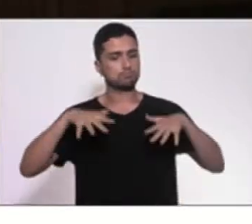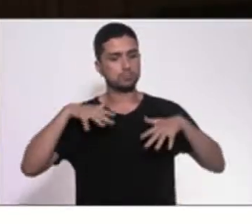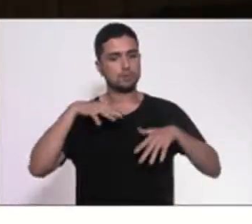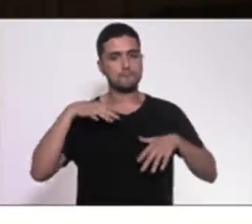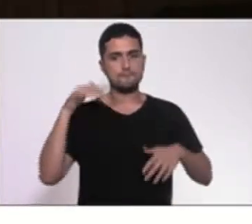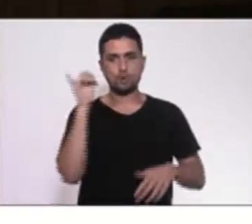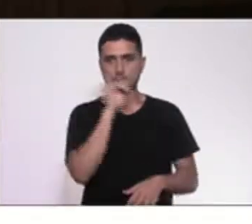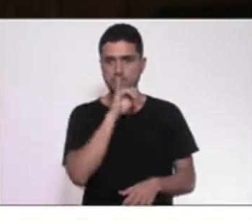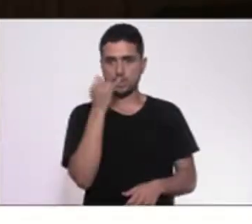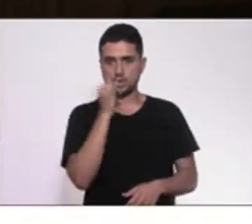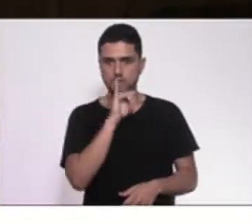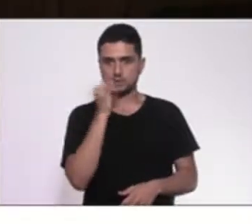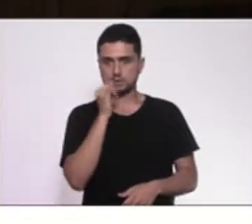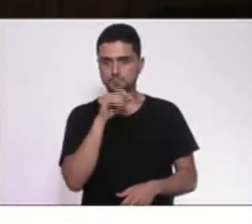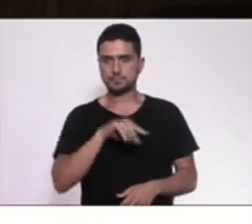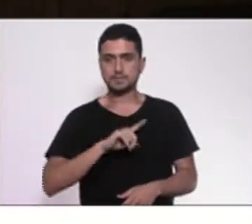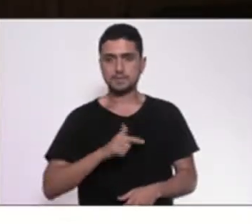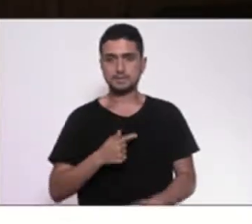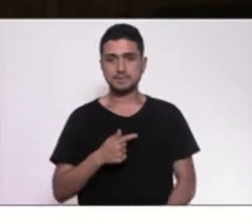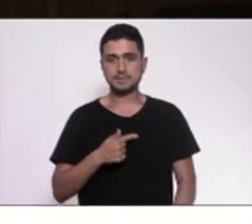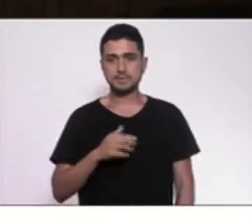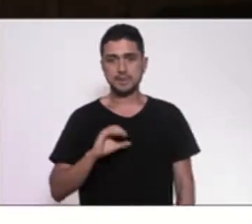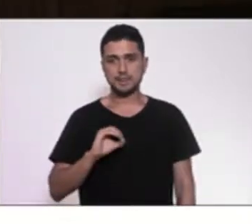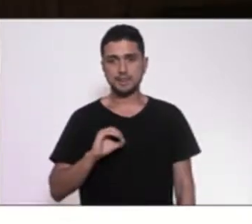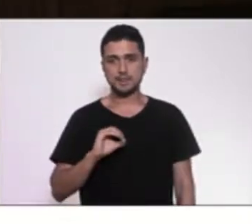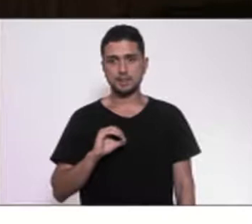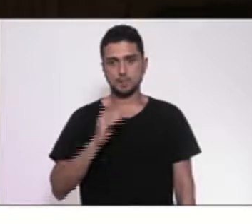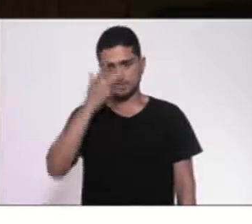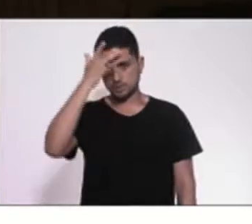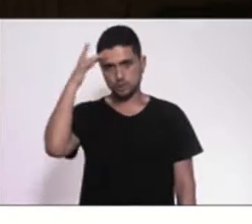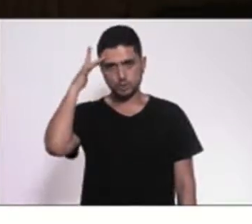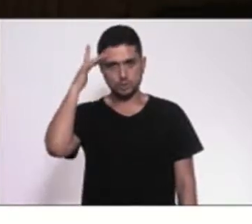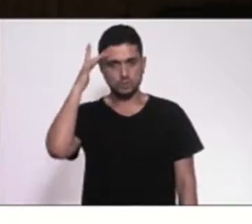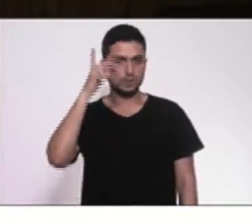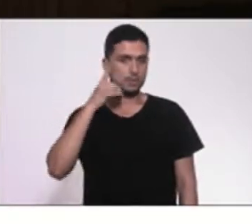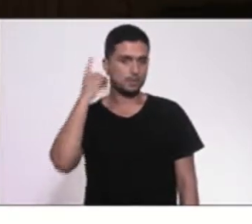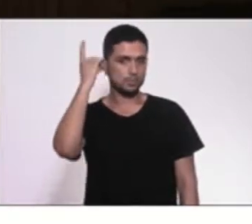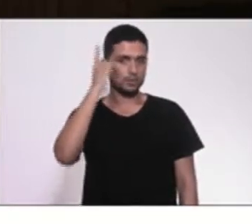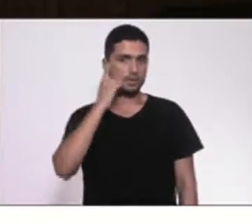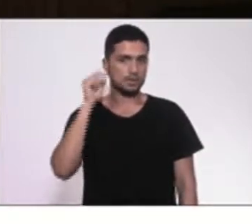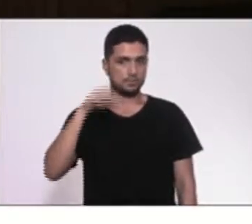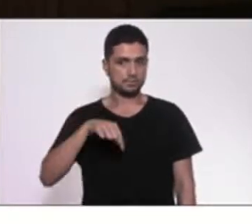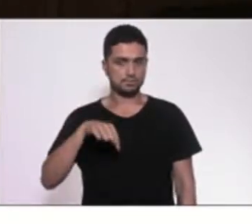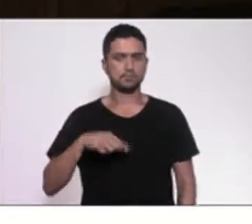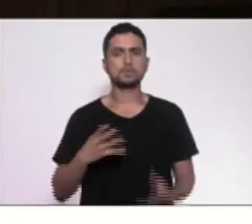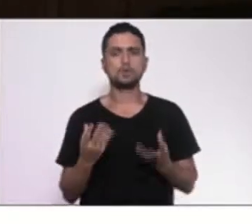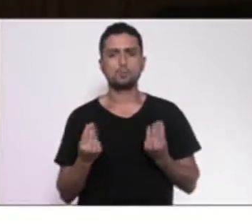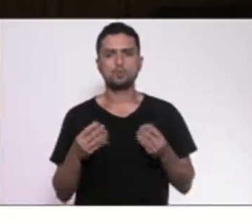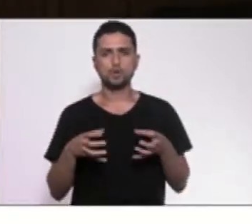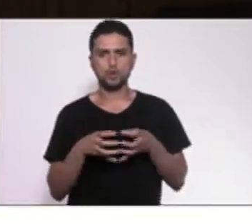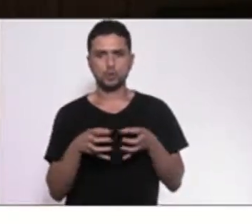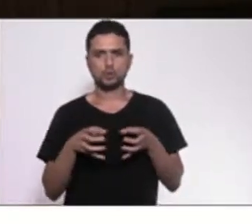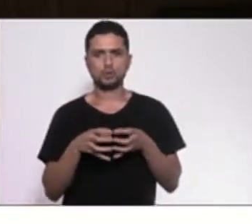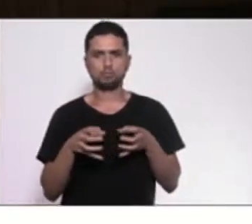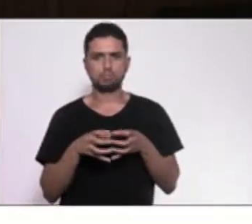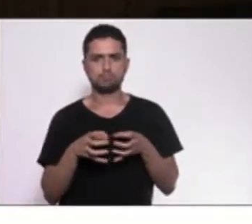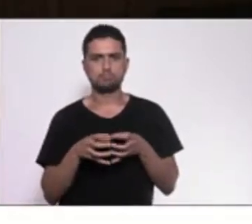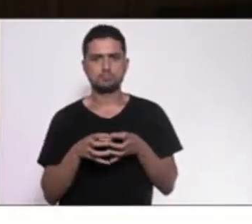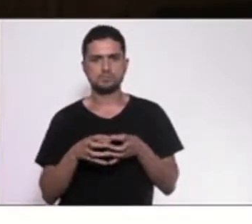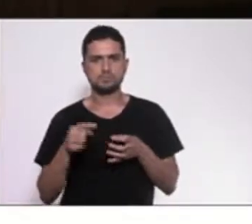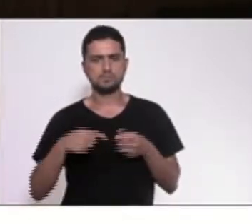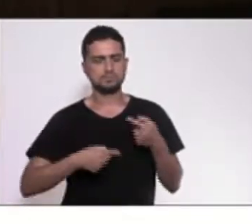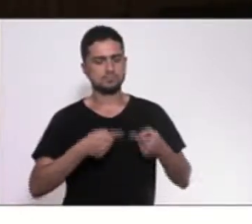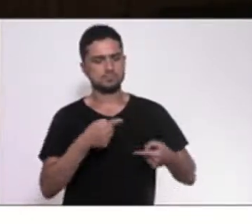fluminense tem 70 parlamentares. Muitos partidos